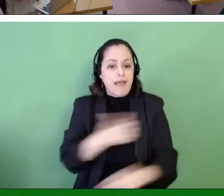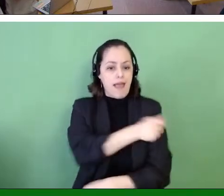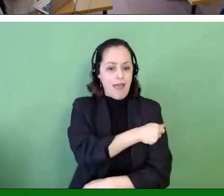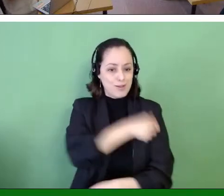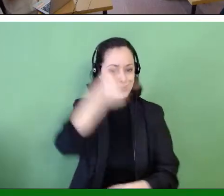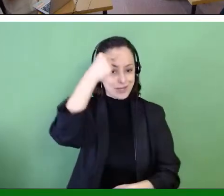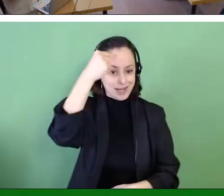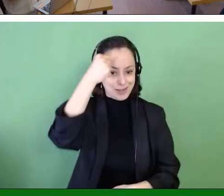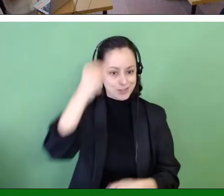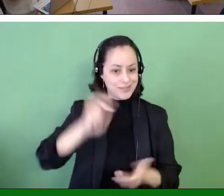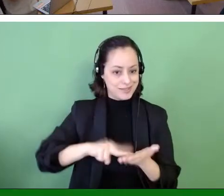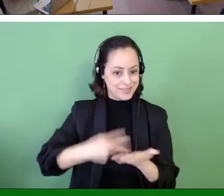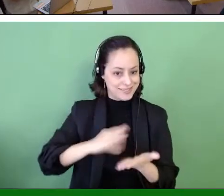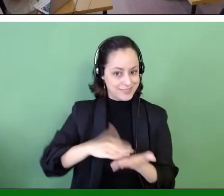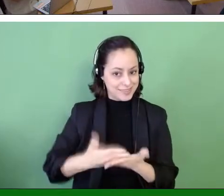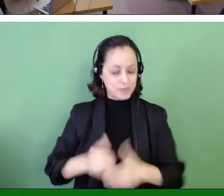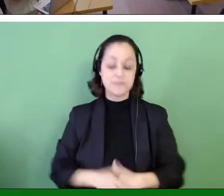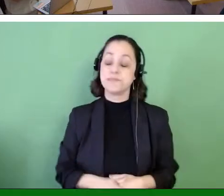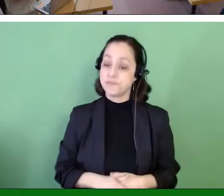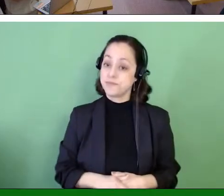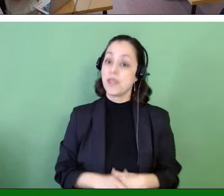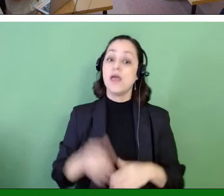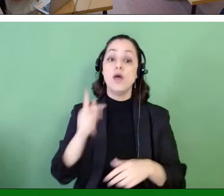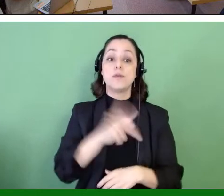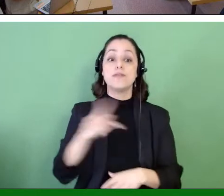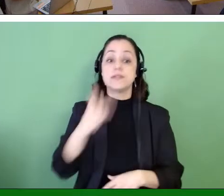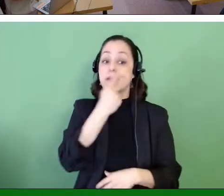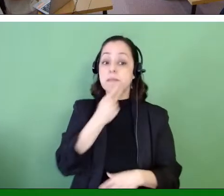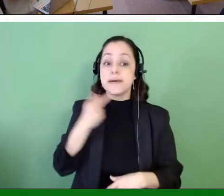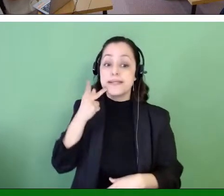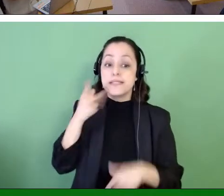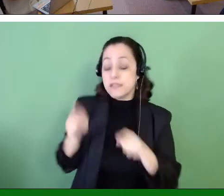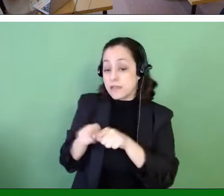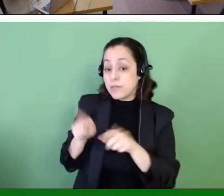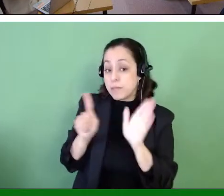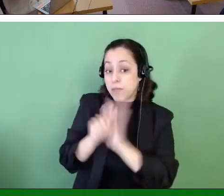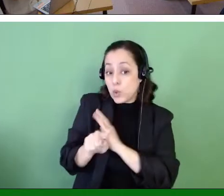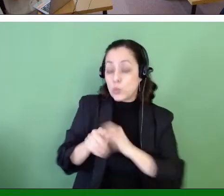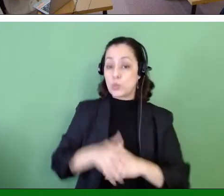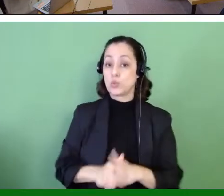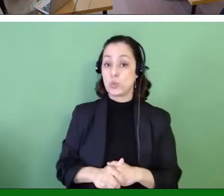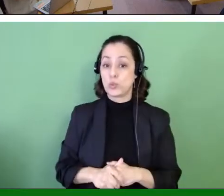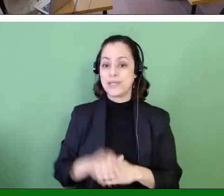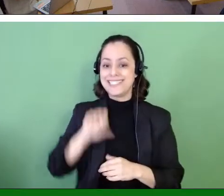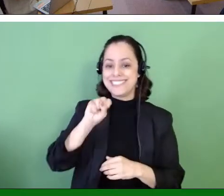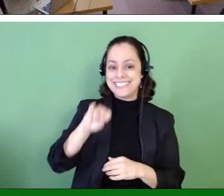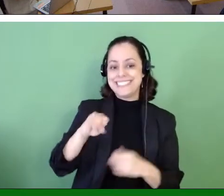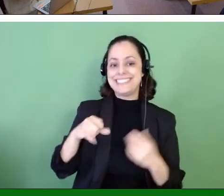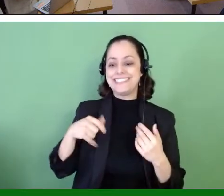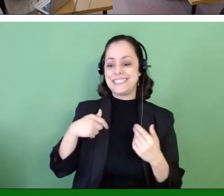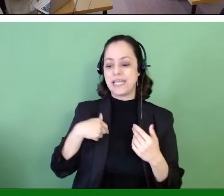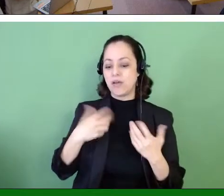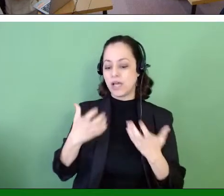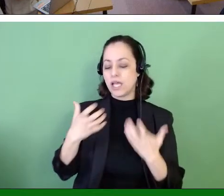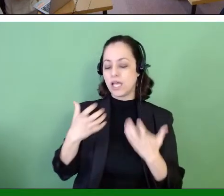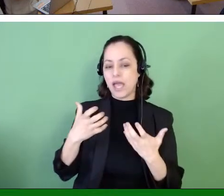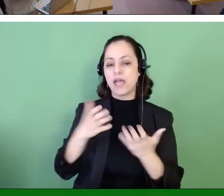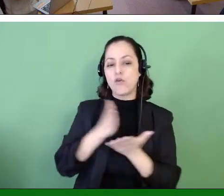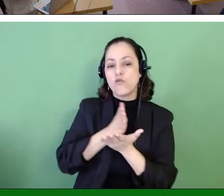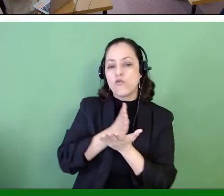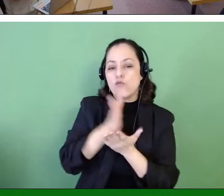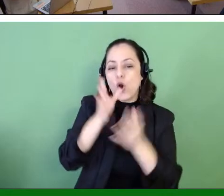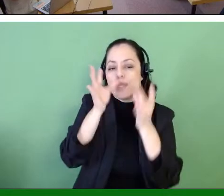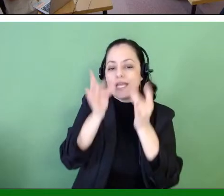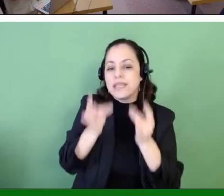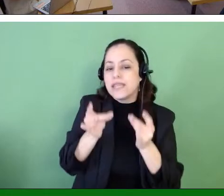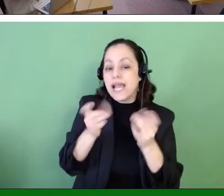A professora Patrícia também perguntou em relação a se tem algum detalhamento, né, que eu gostaria de trabalhar.